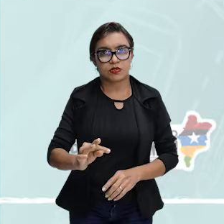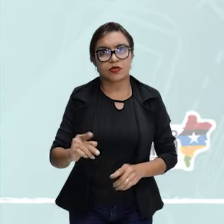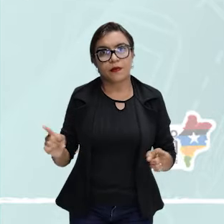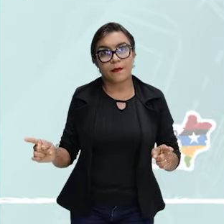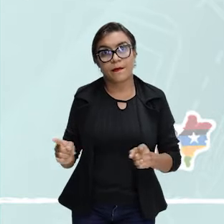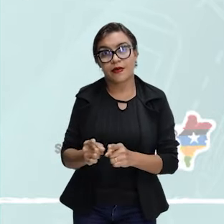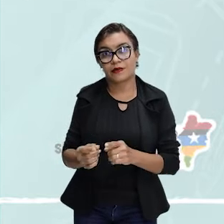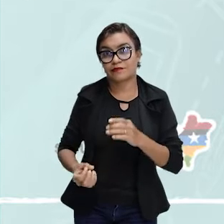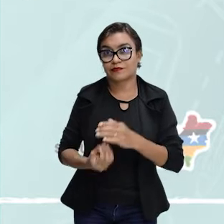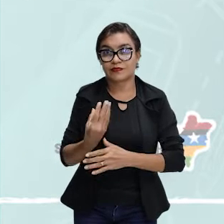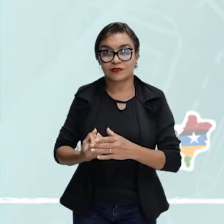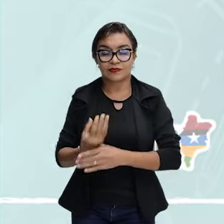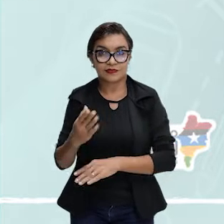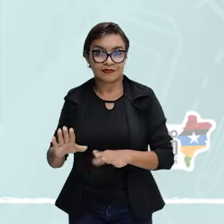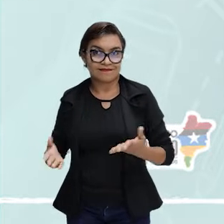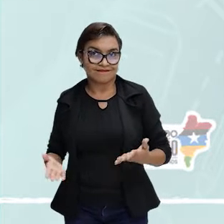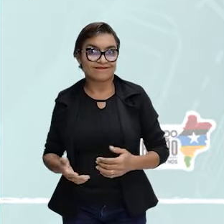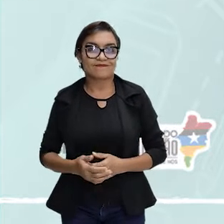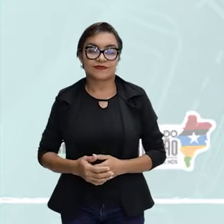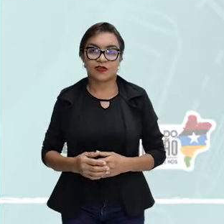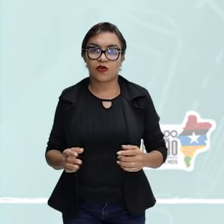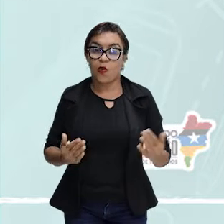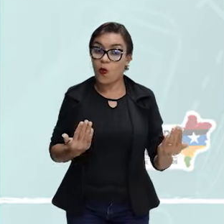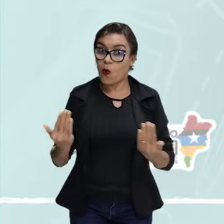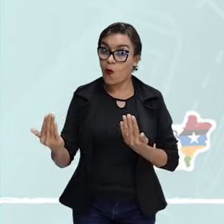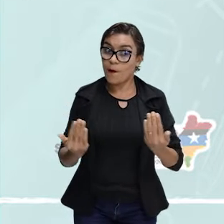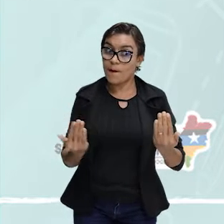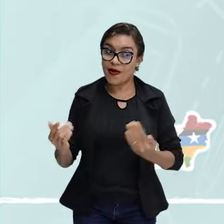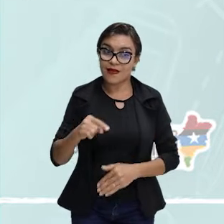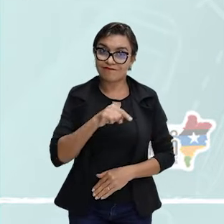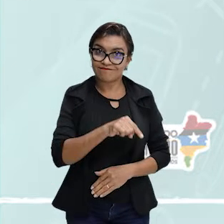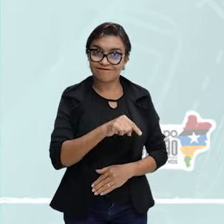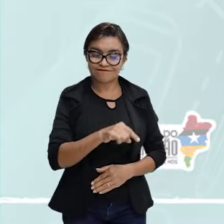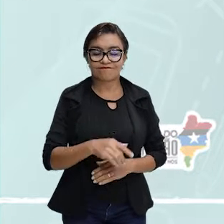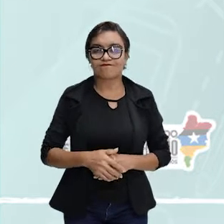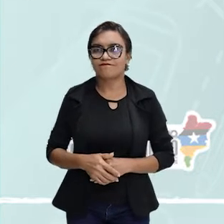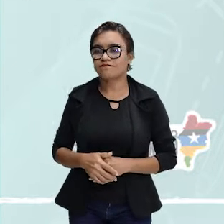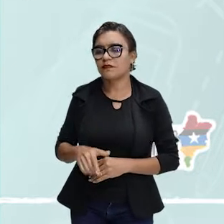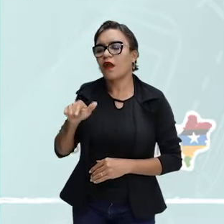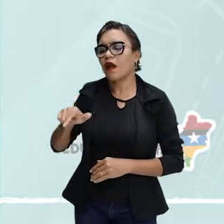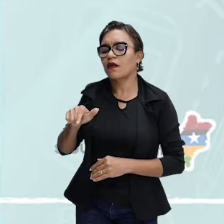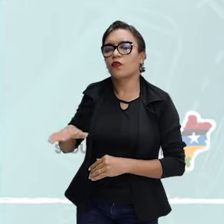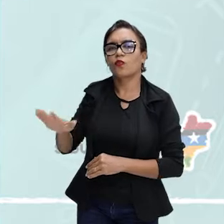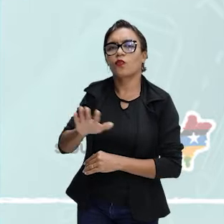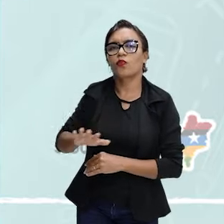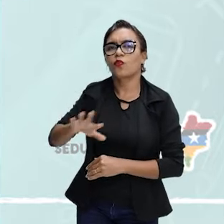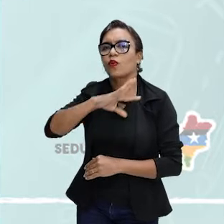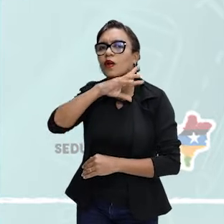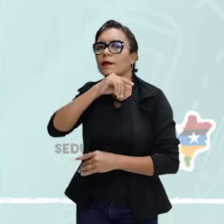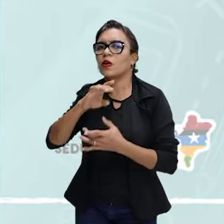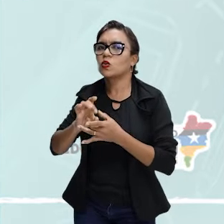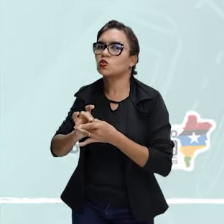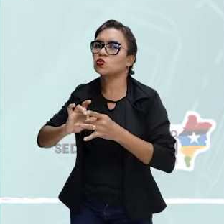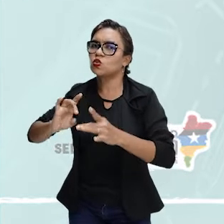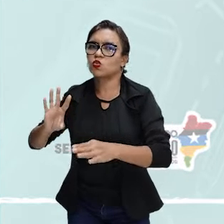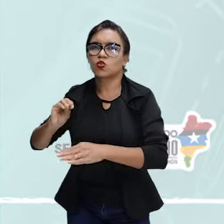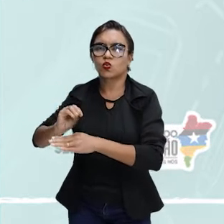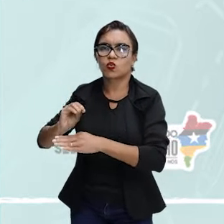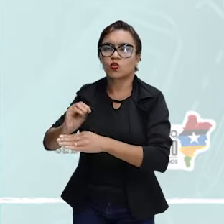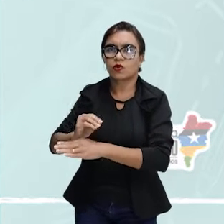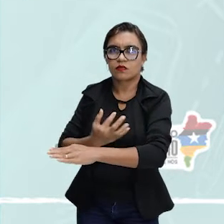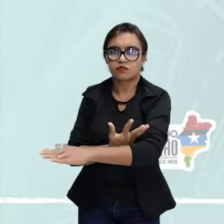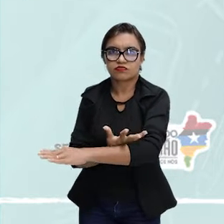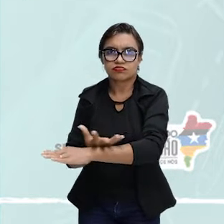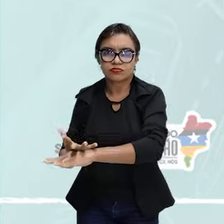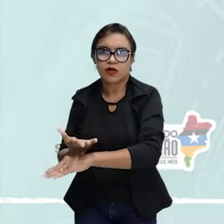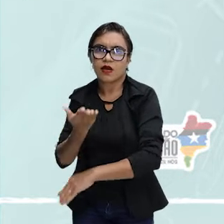tá? Se comparado com a intensiva. Não esqueçam. Tá? O animal é criado solto, em grandes extensões de terra, se alimenta de pastagem e